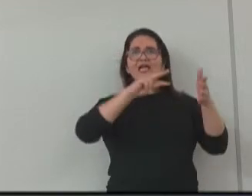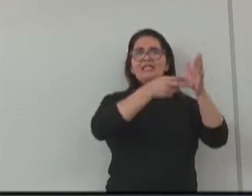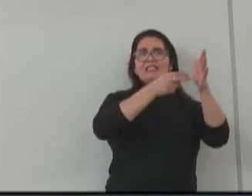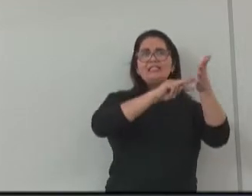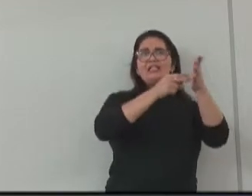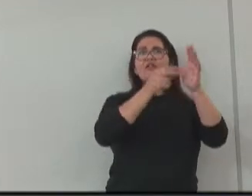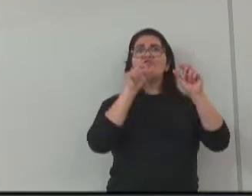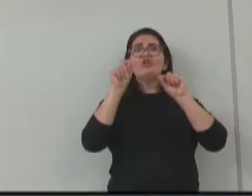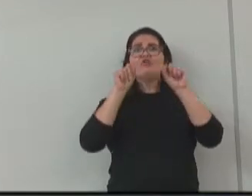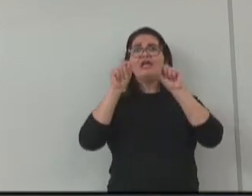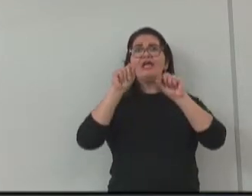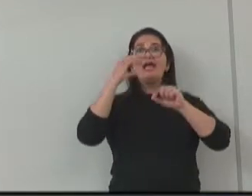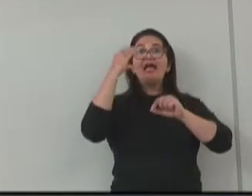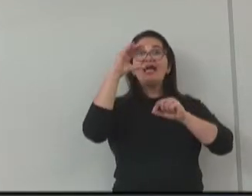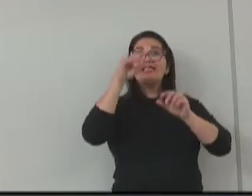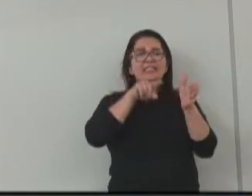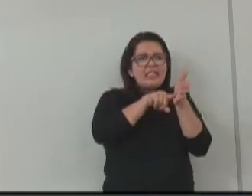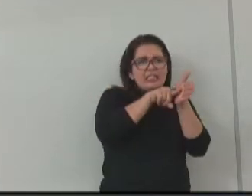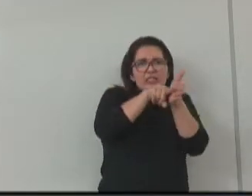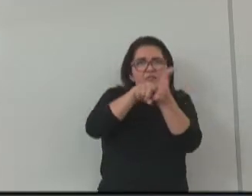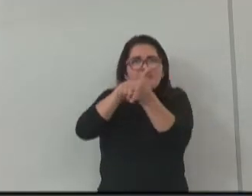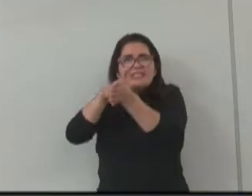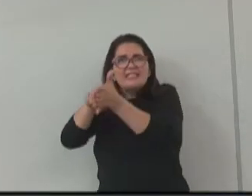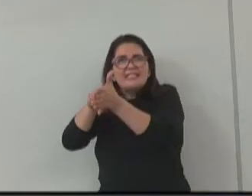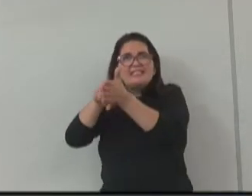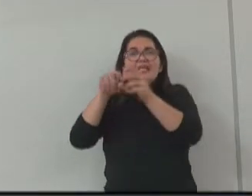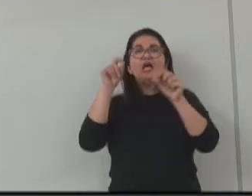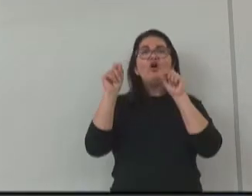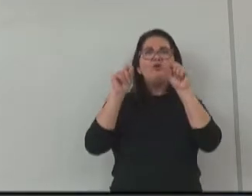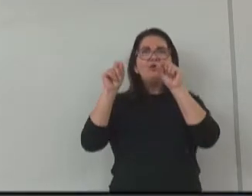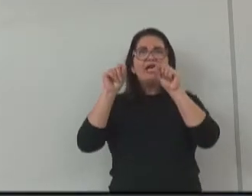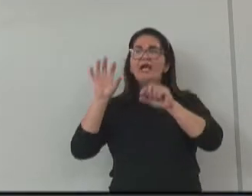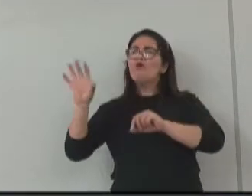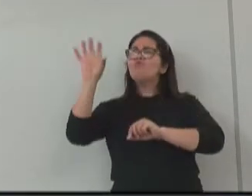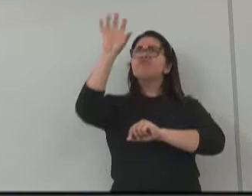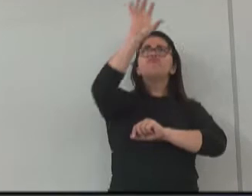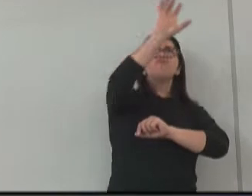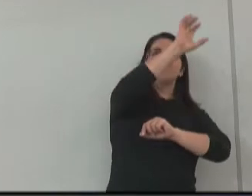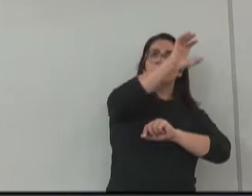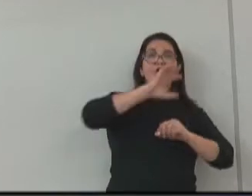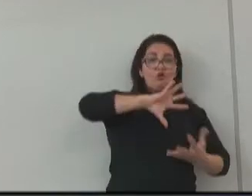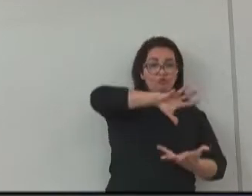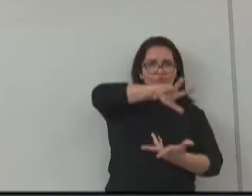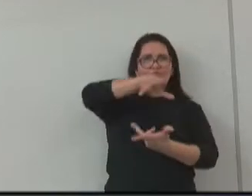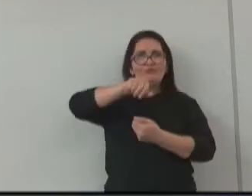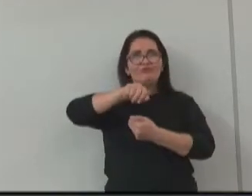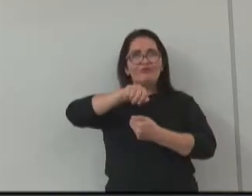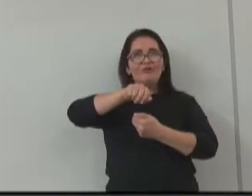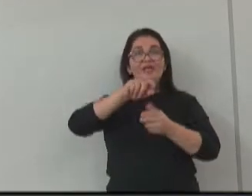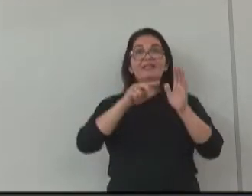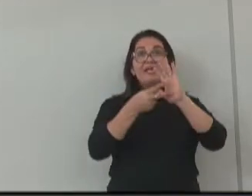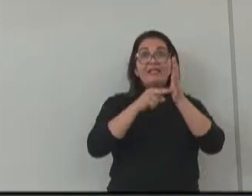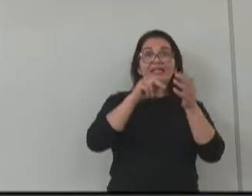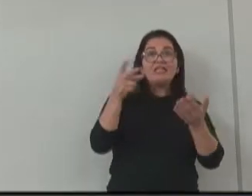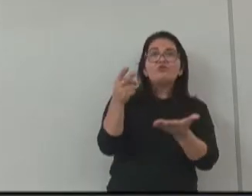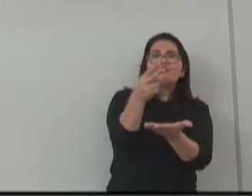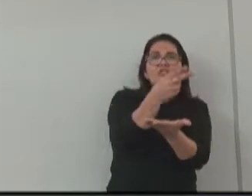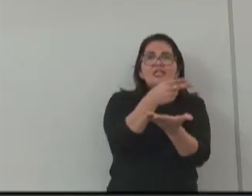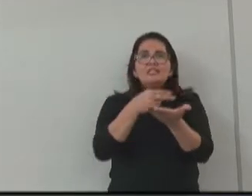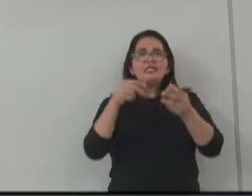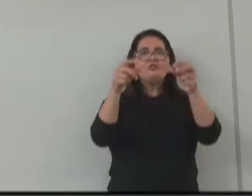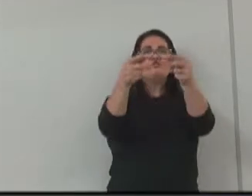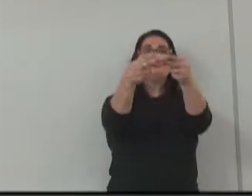superfície terrestre, tendo como produto final o mapa. A cartografia, ela vem estudar os terrenos, fazer